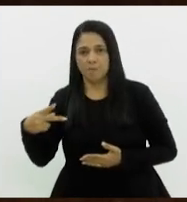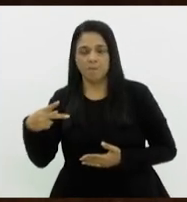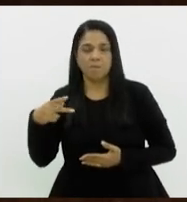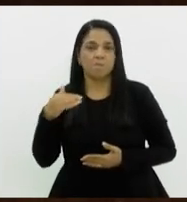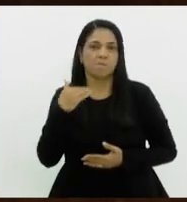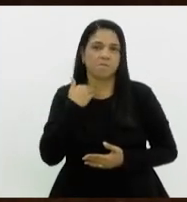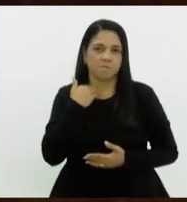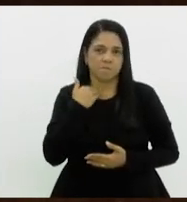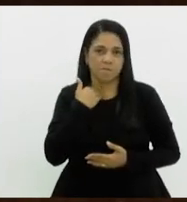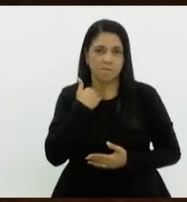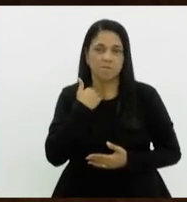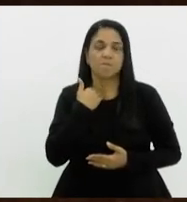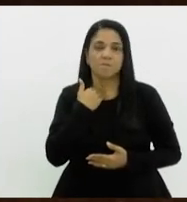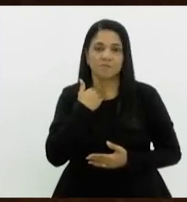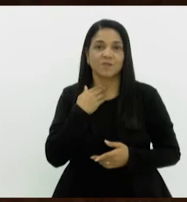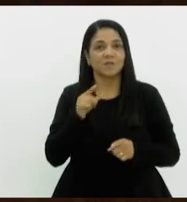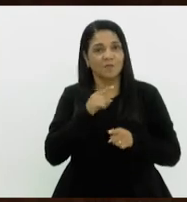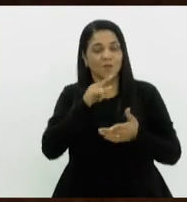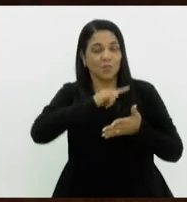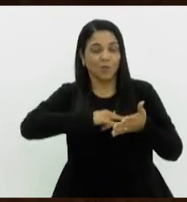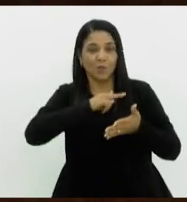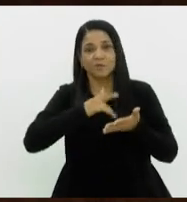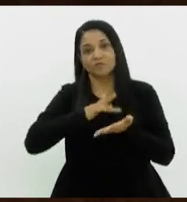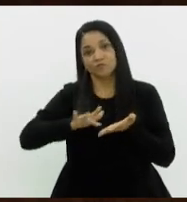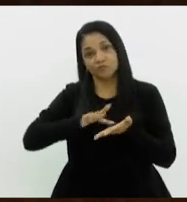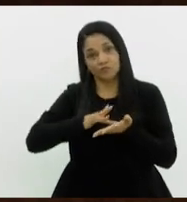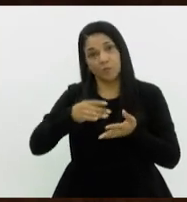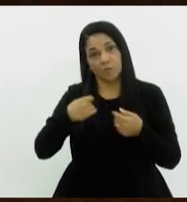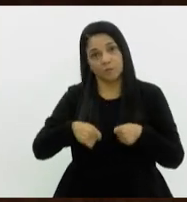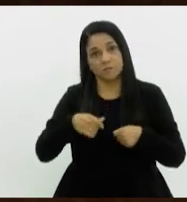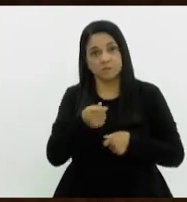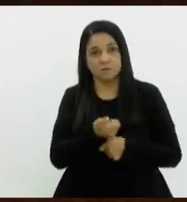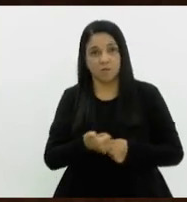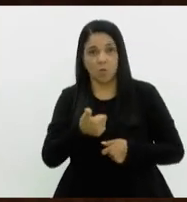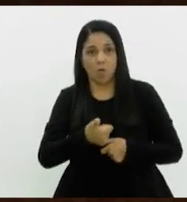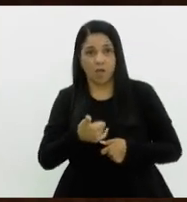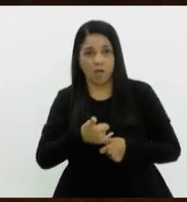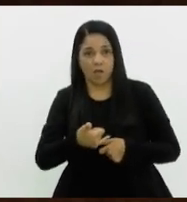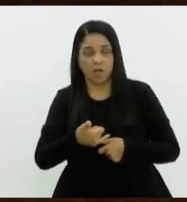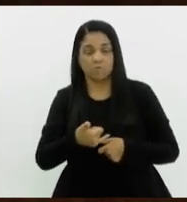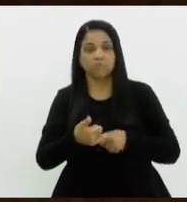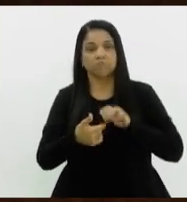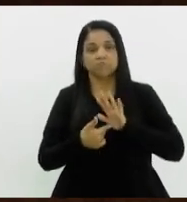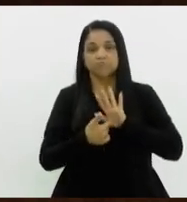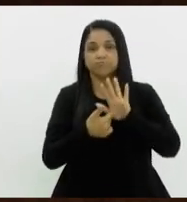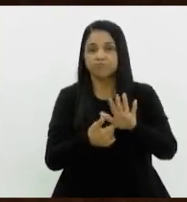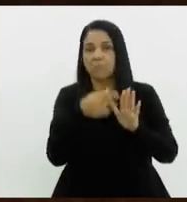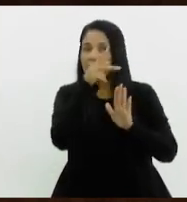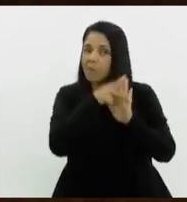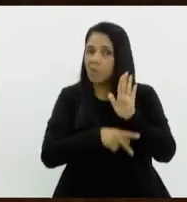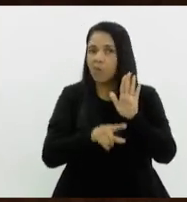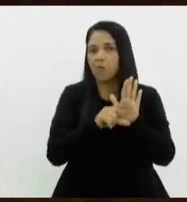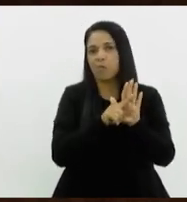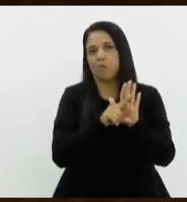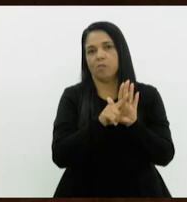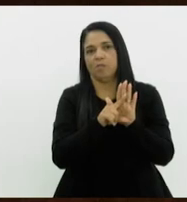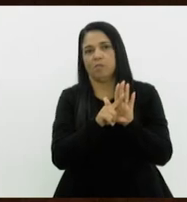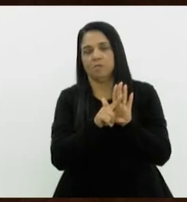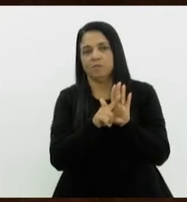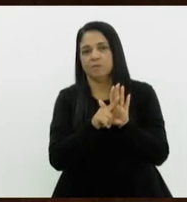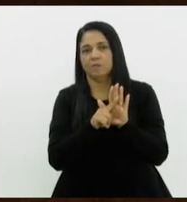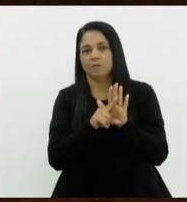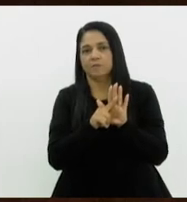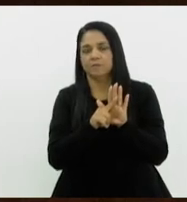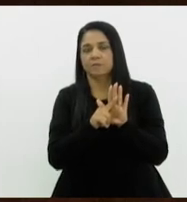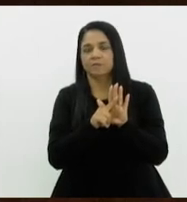bancários e os documentos digitais. Então, nós apresentamos esse projeto, presidenta, muito